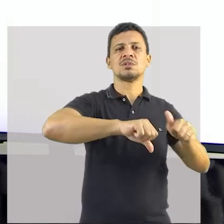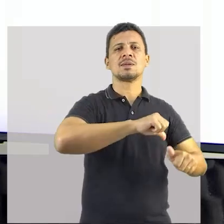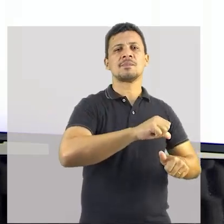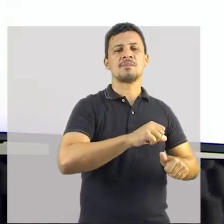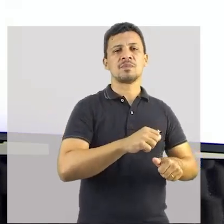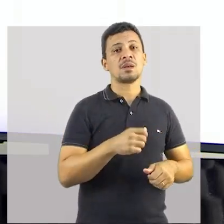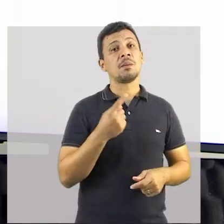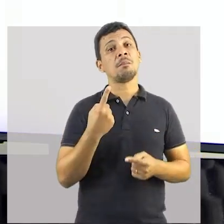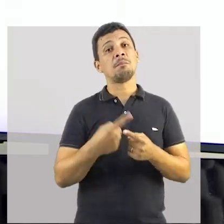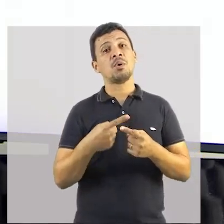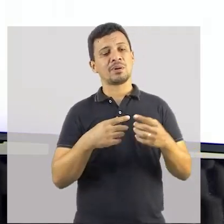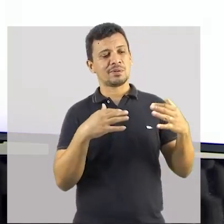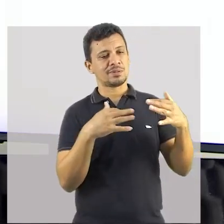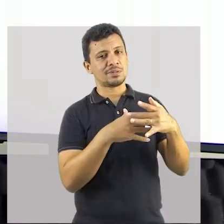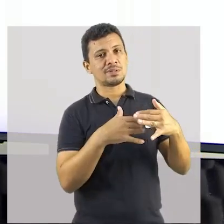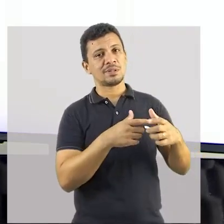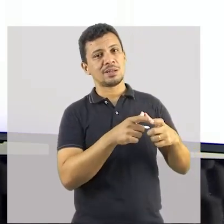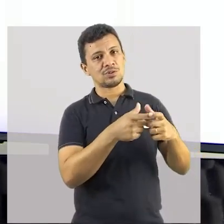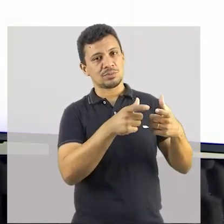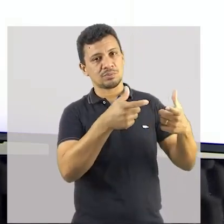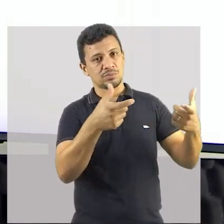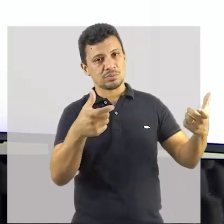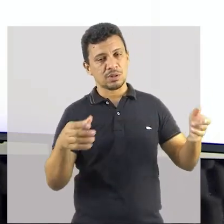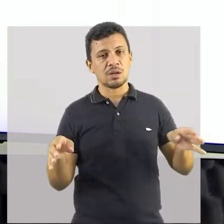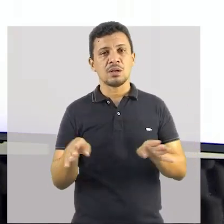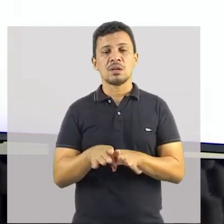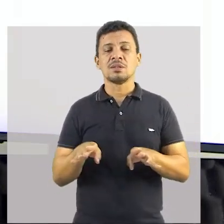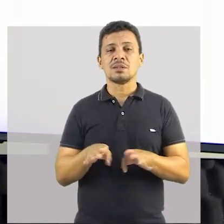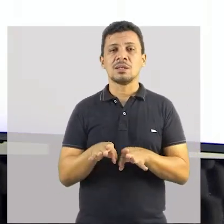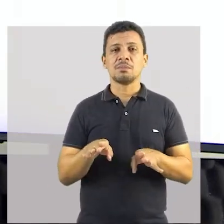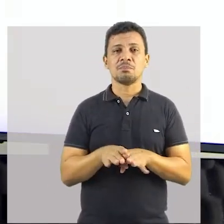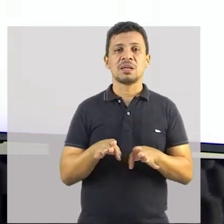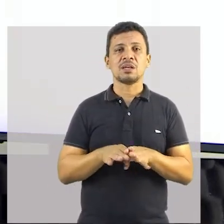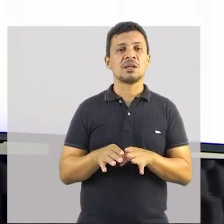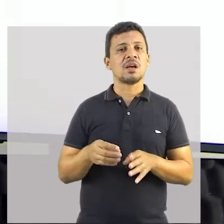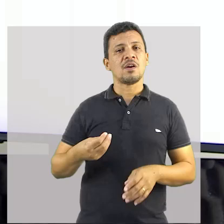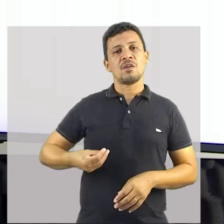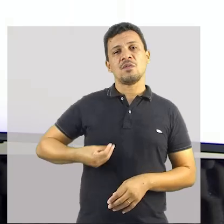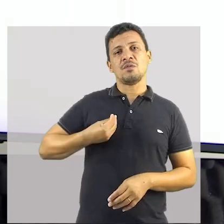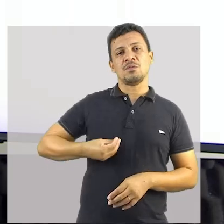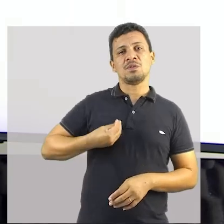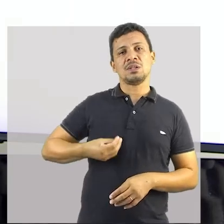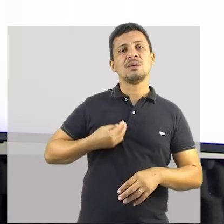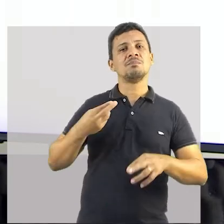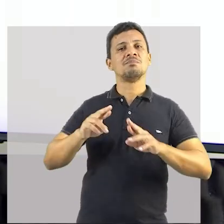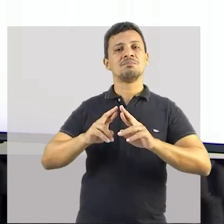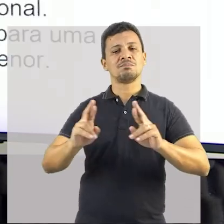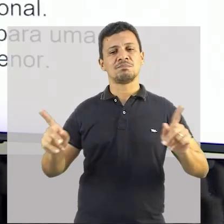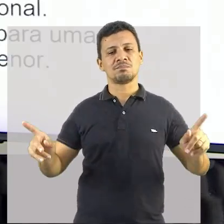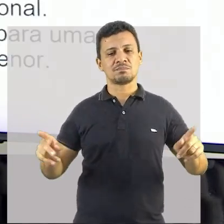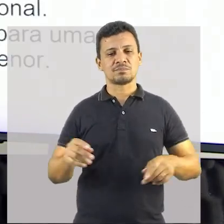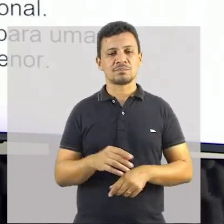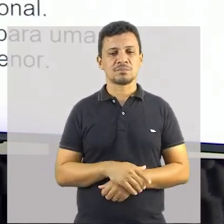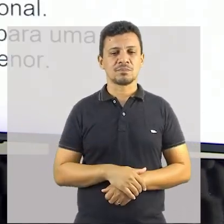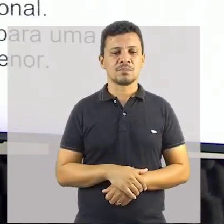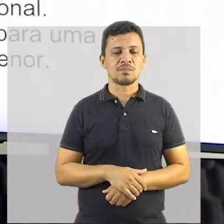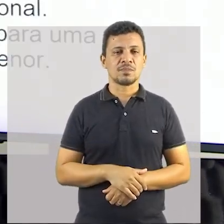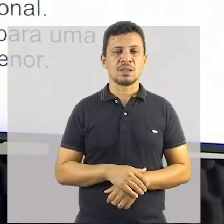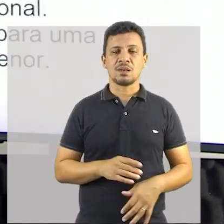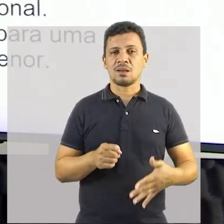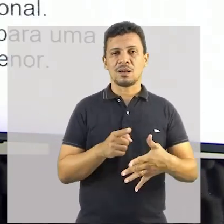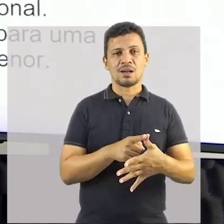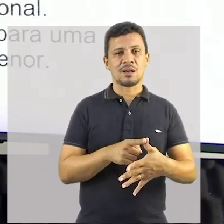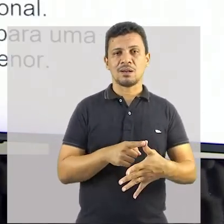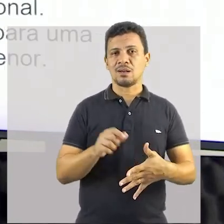Isso vem pela urbanização, mas isso vem também pela modernização do estilo de vida dessas pessoas. Então, nesse caso,